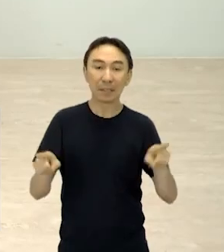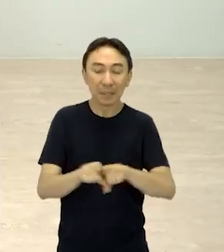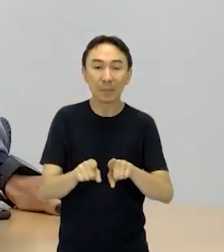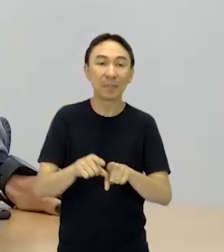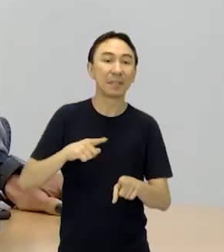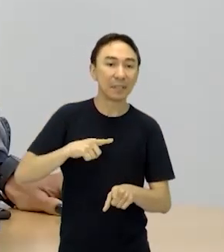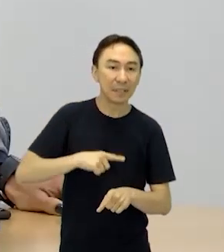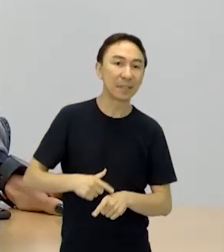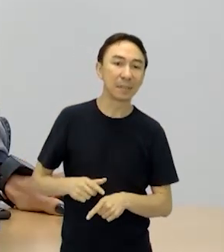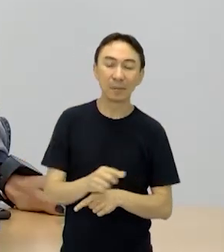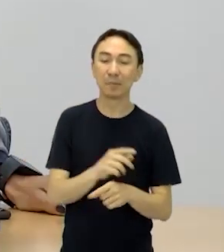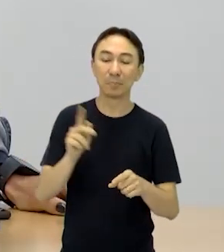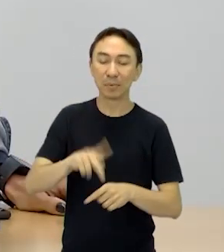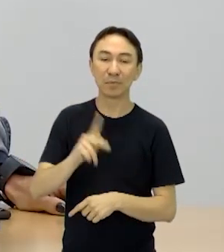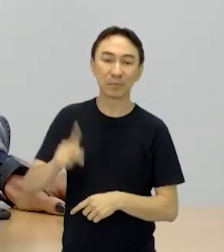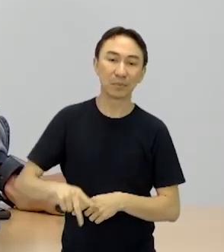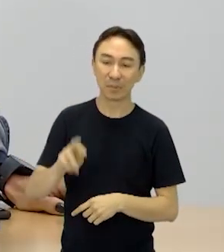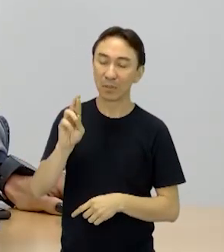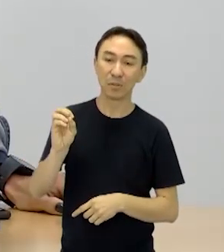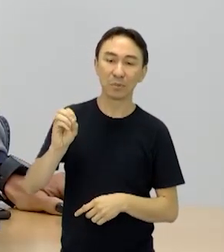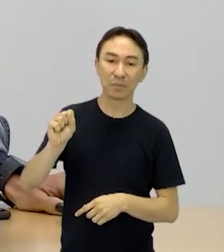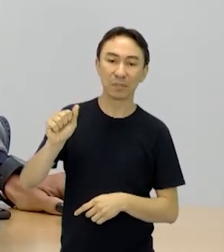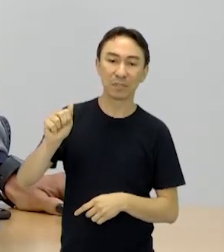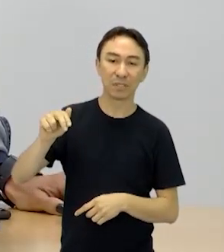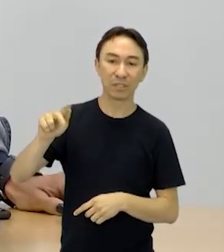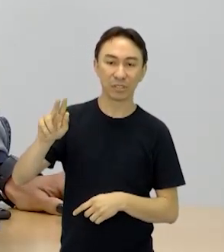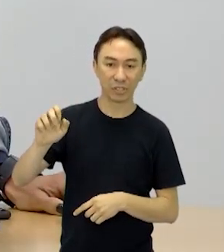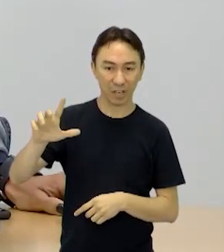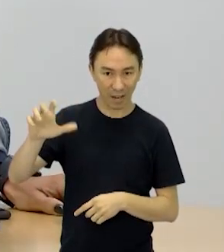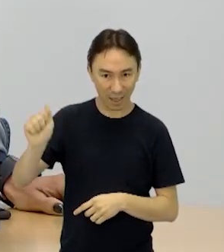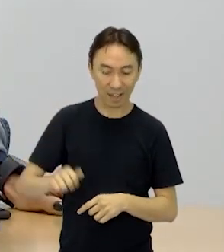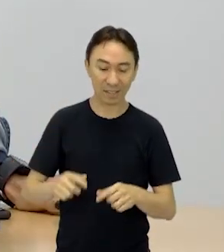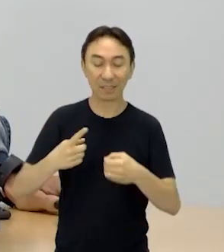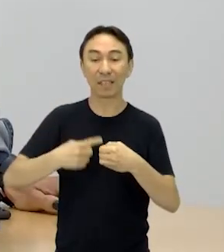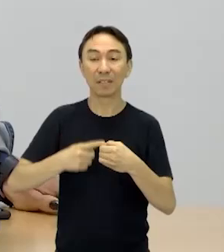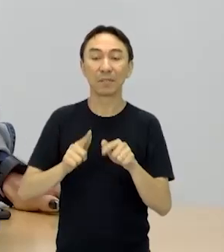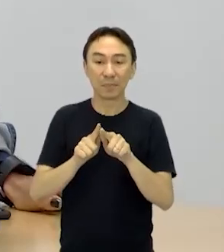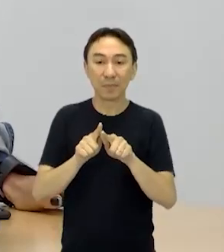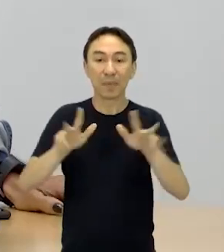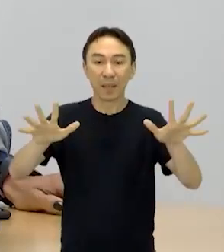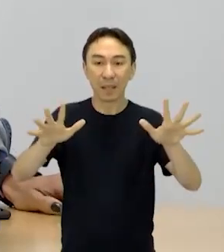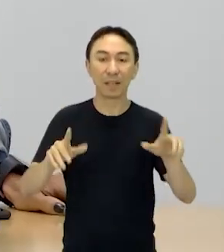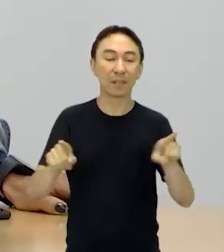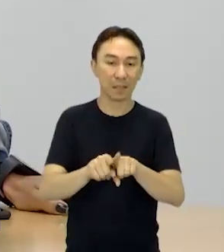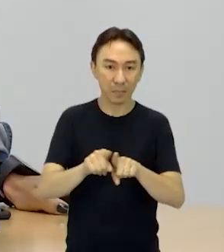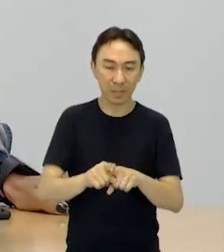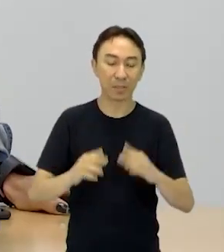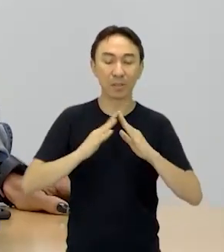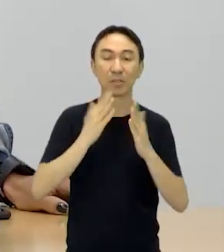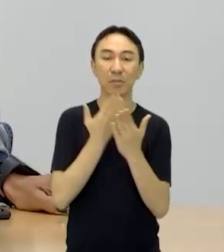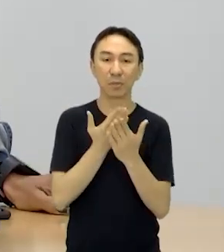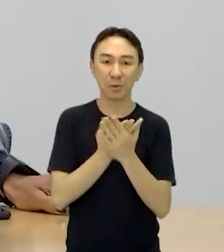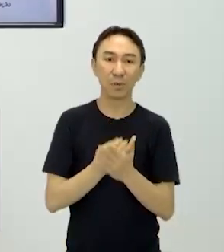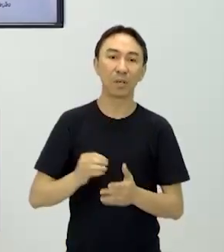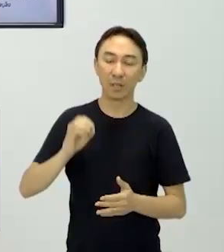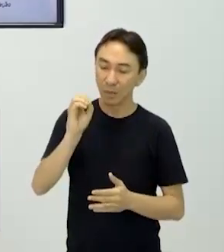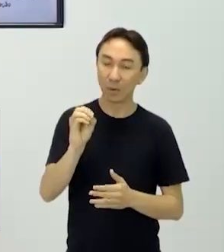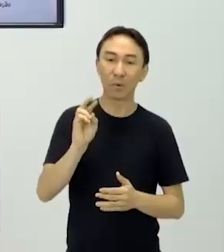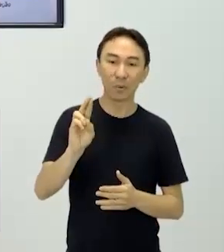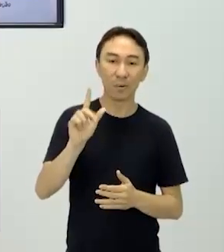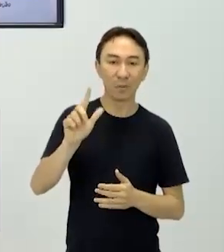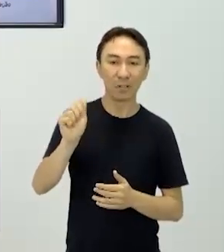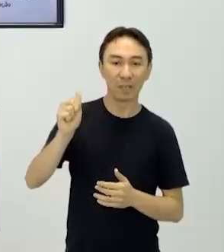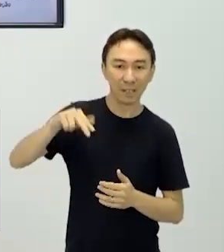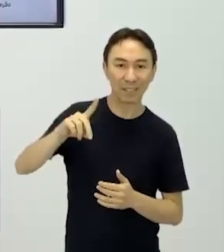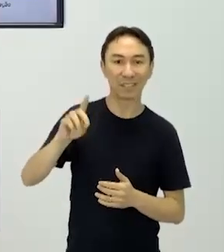Paulo Nogueira de Guarulhos, dando bom dia pra gente. E também a escola Orlandi, aqui acompanhando já. Muito bom. Bom dia